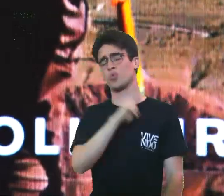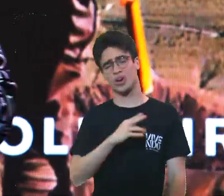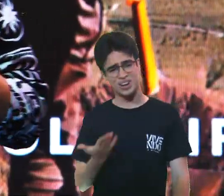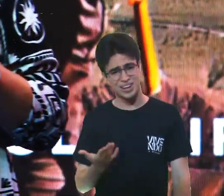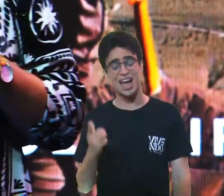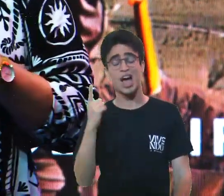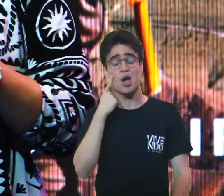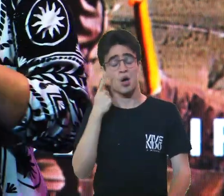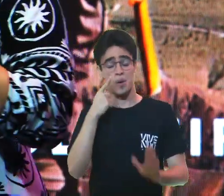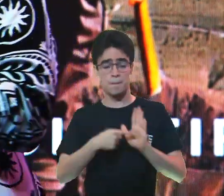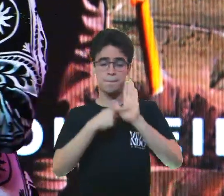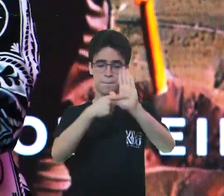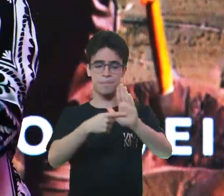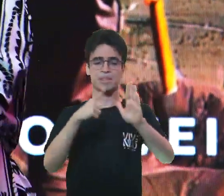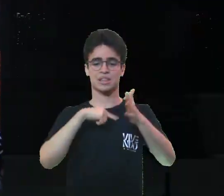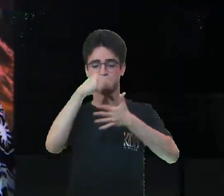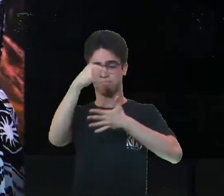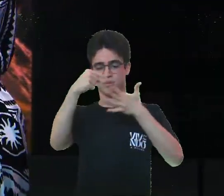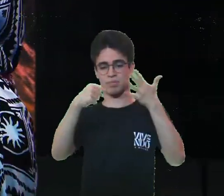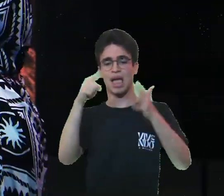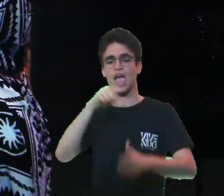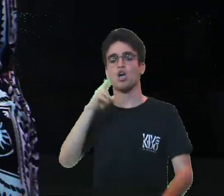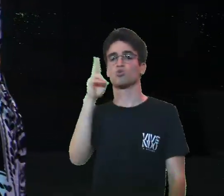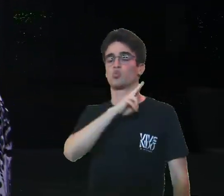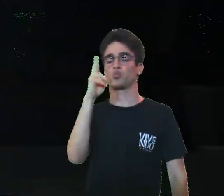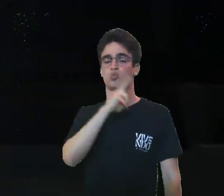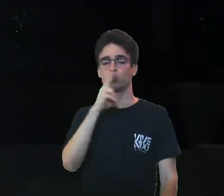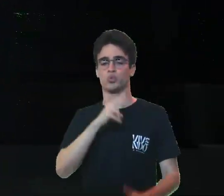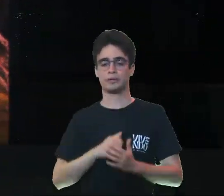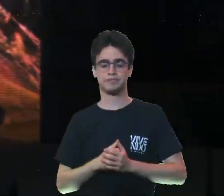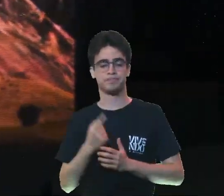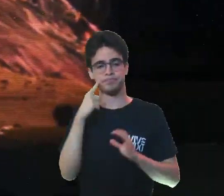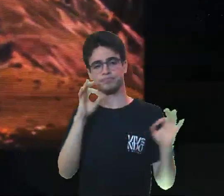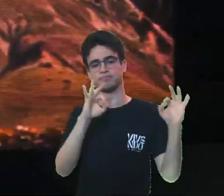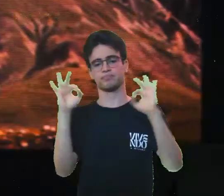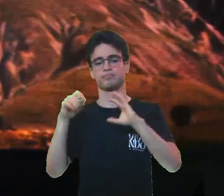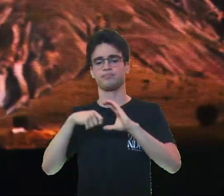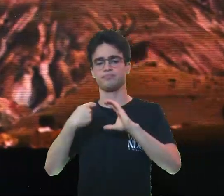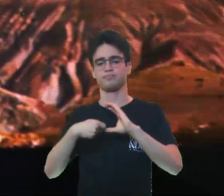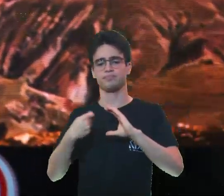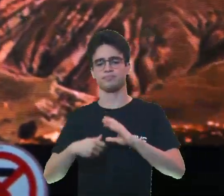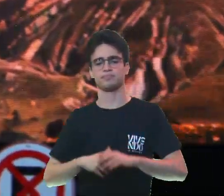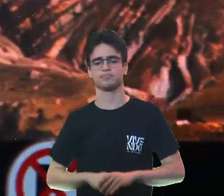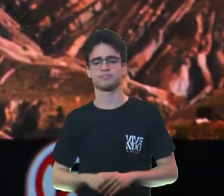das urgências dessa geração. Vamos ver um vídeo?